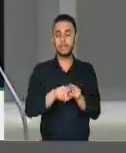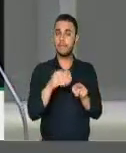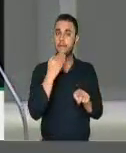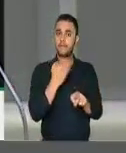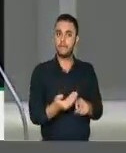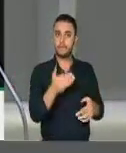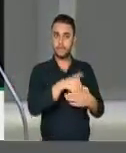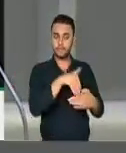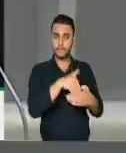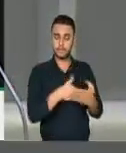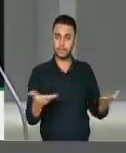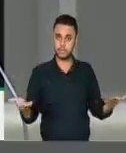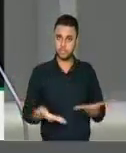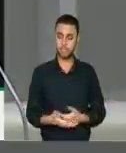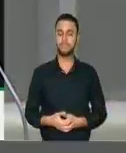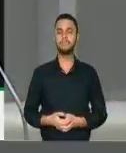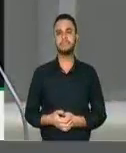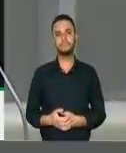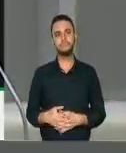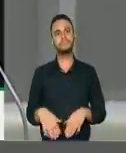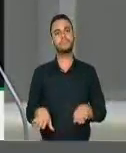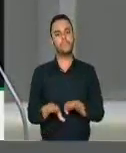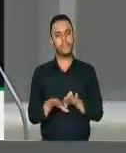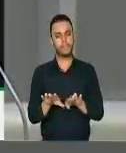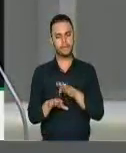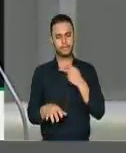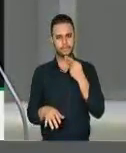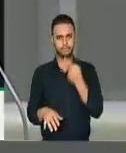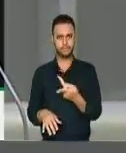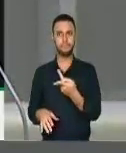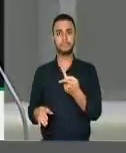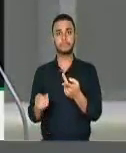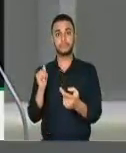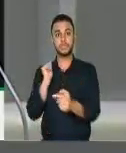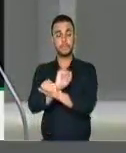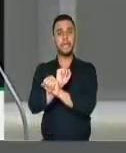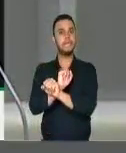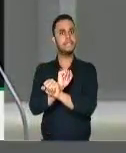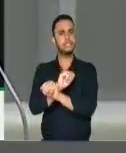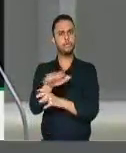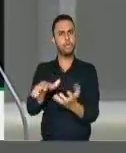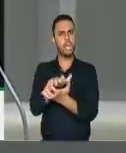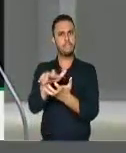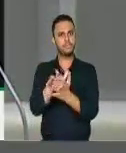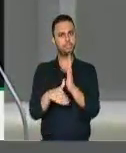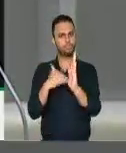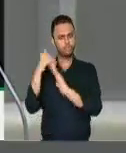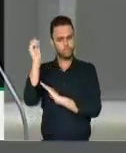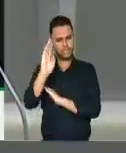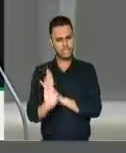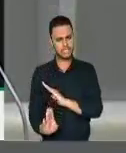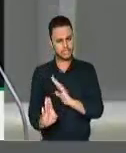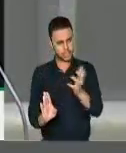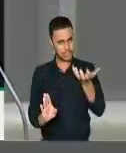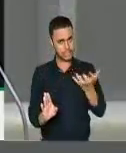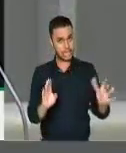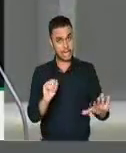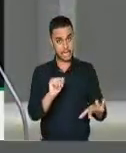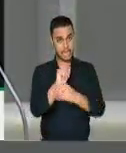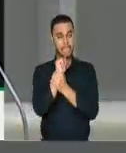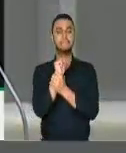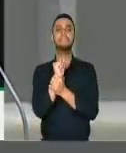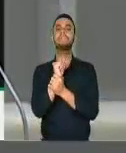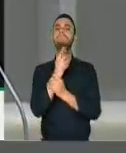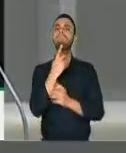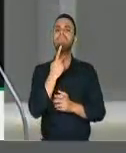eleições diretas. Digo de outra forma, a paralisação em todo o Brasil é para garantir os